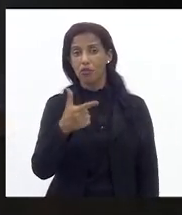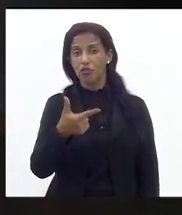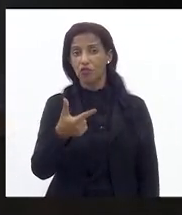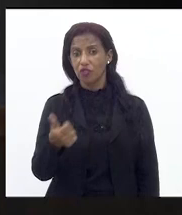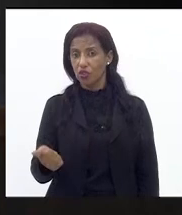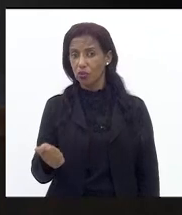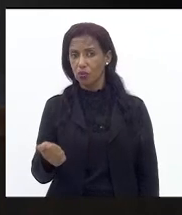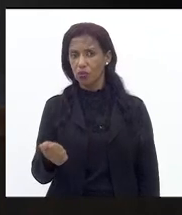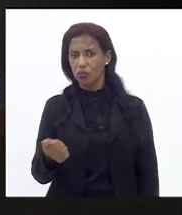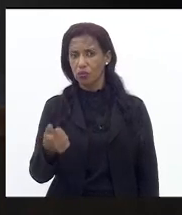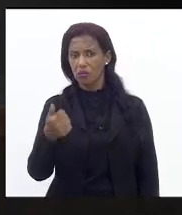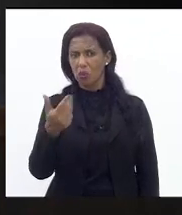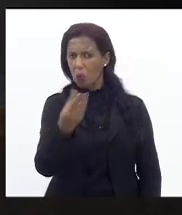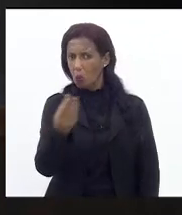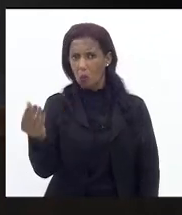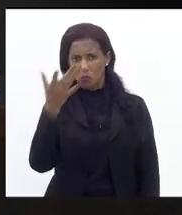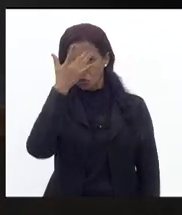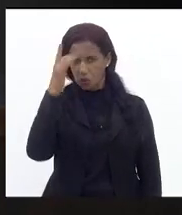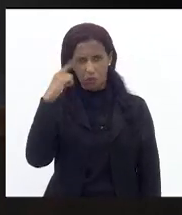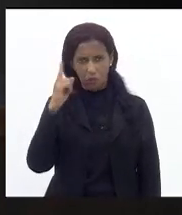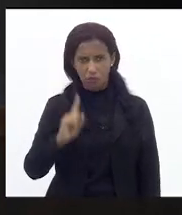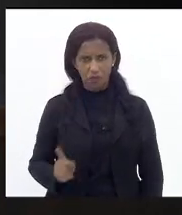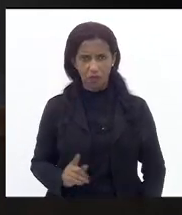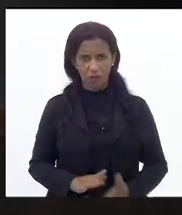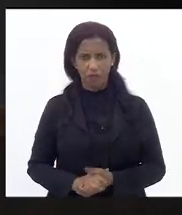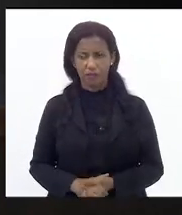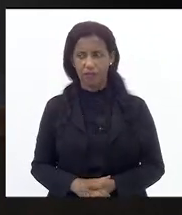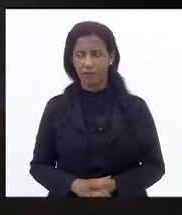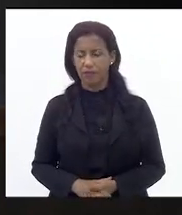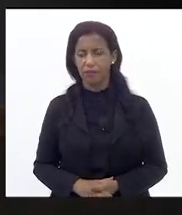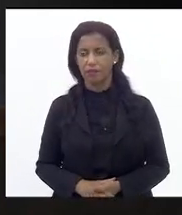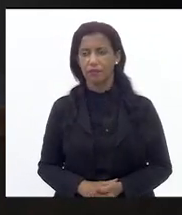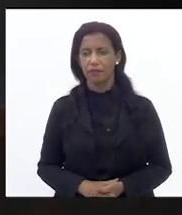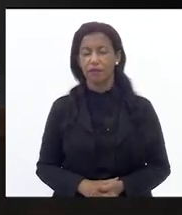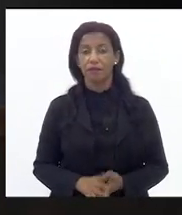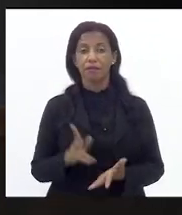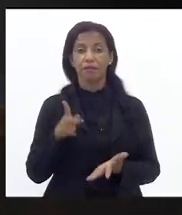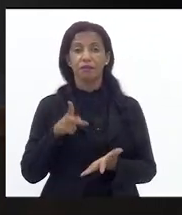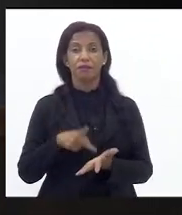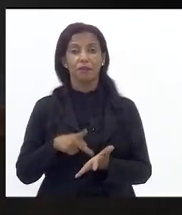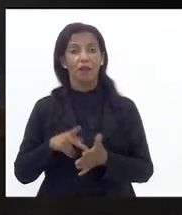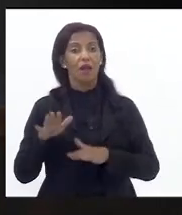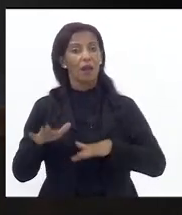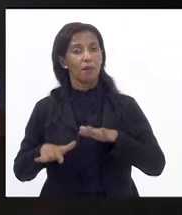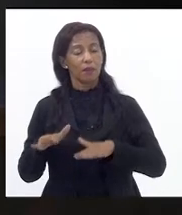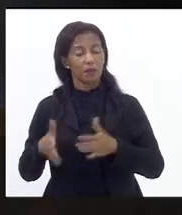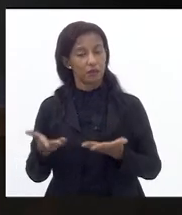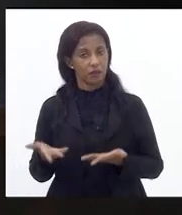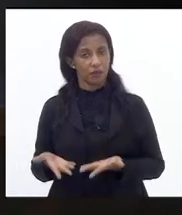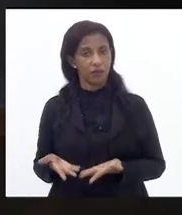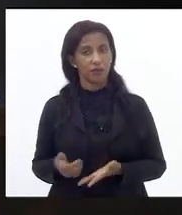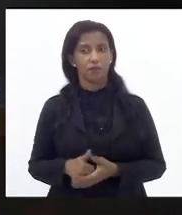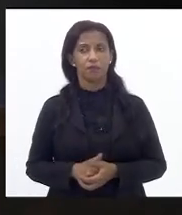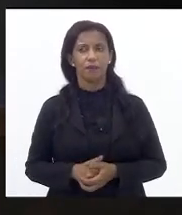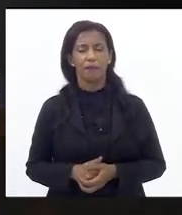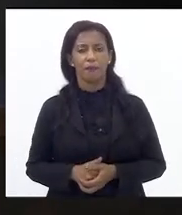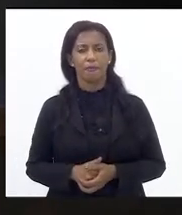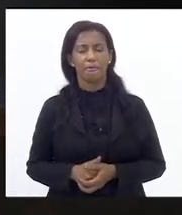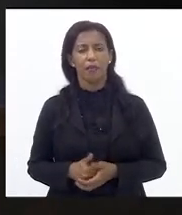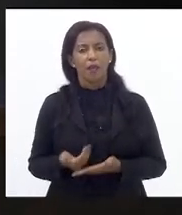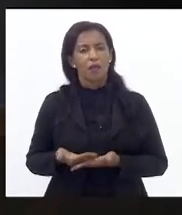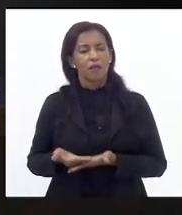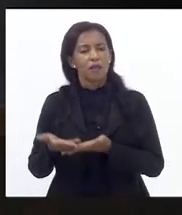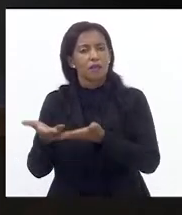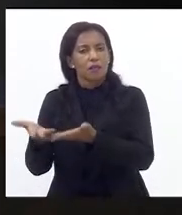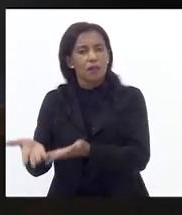É muita gente aqui não deve saber sobre essa decisão É que na verdade apesar disso É sim